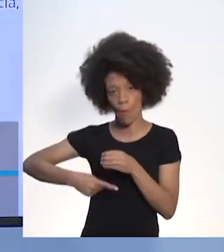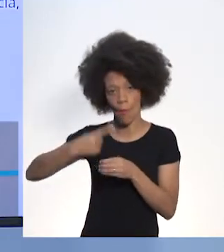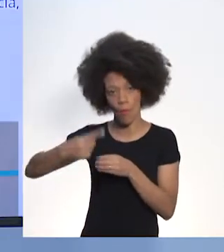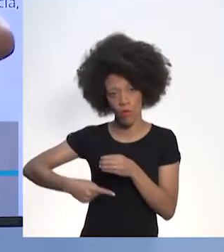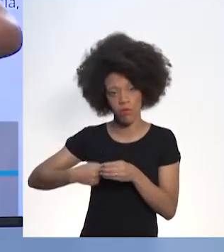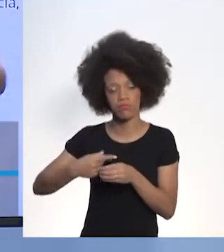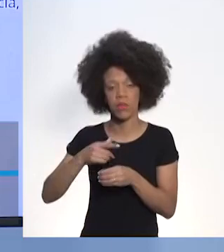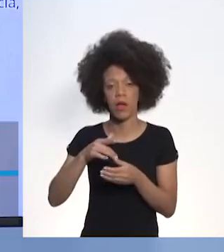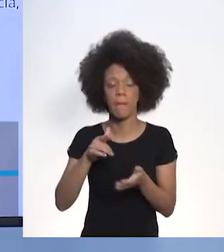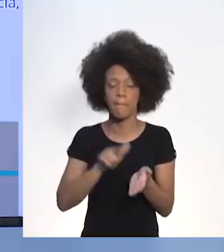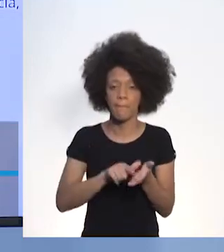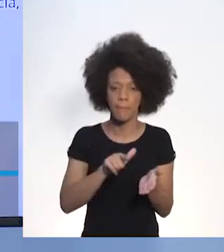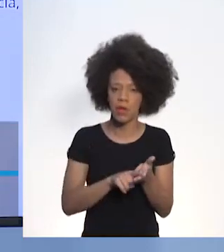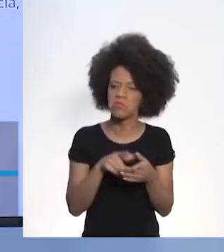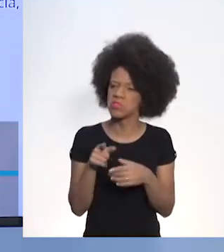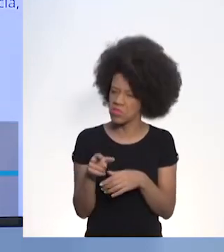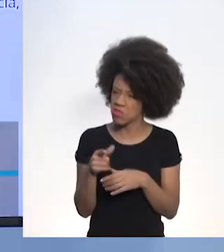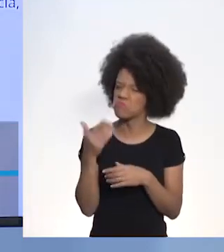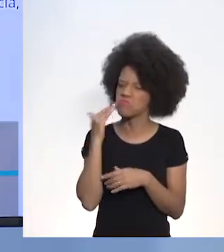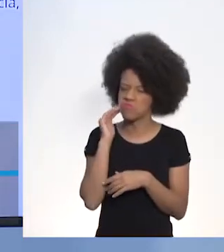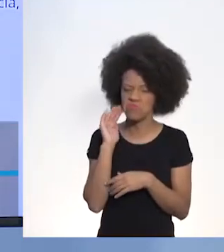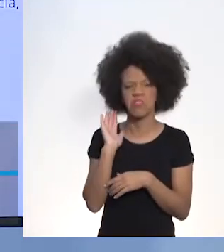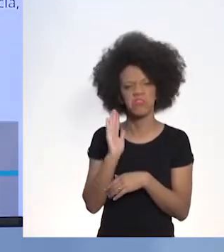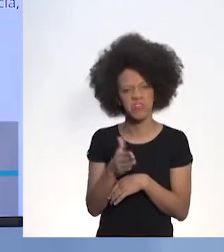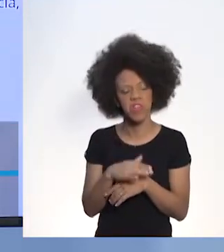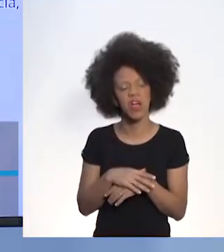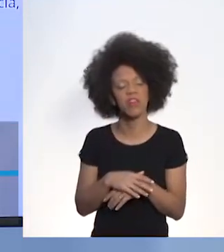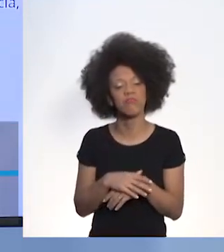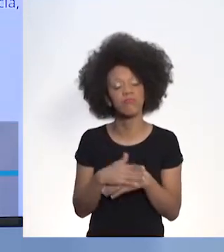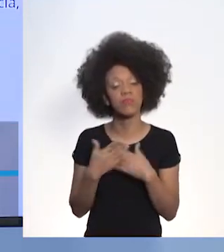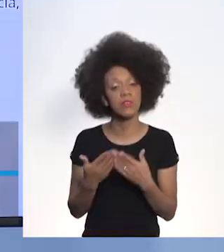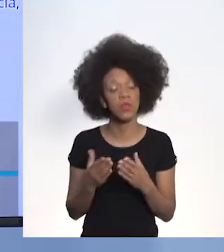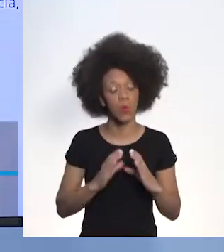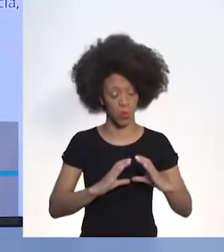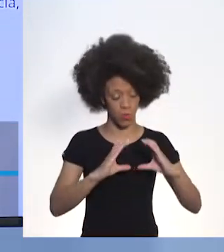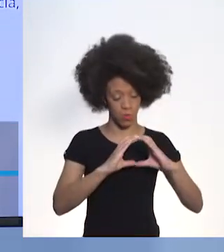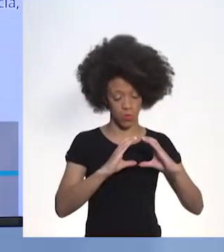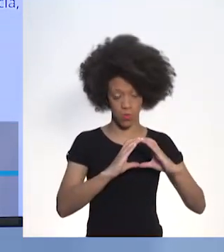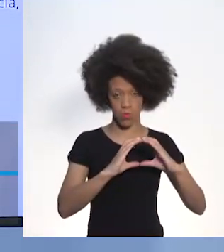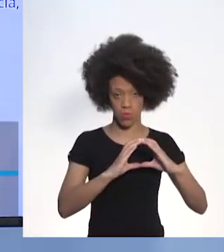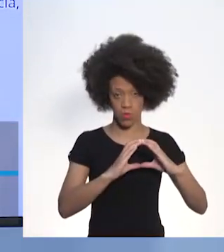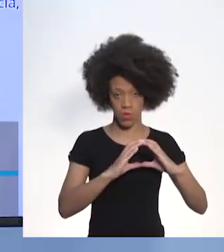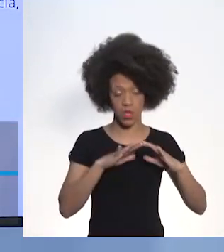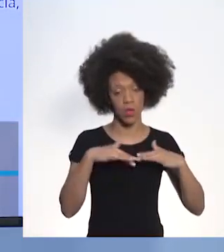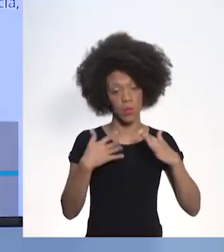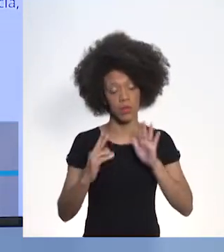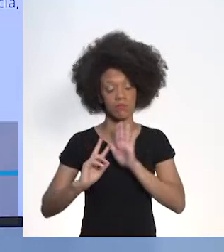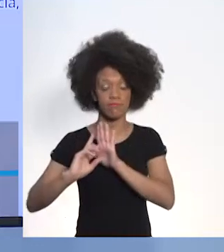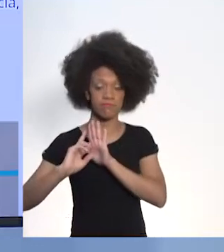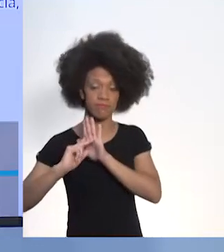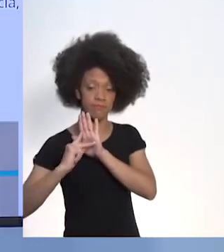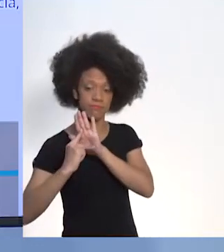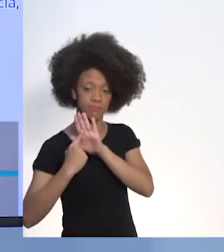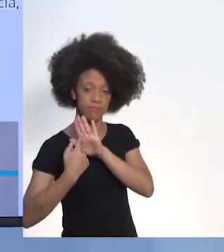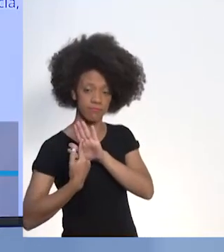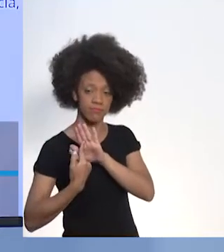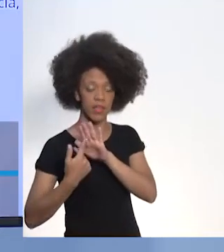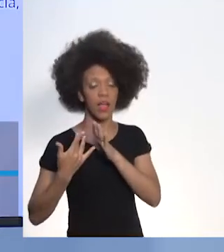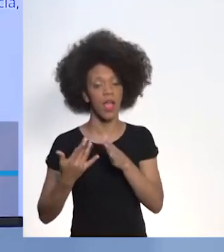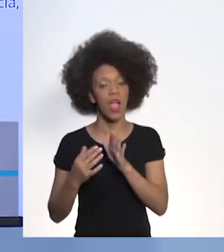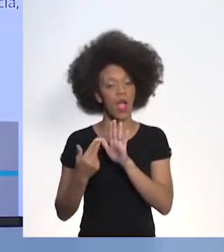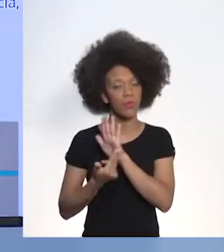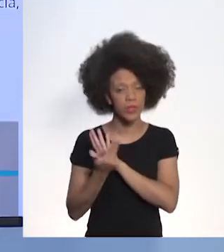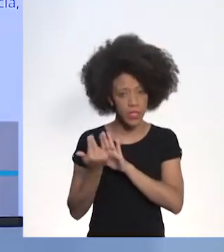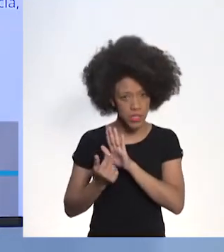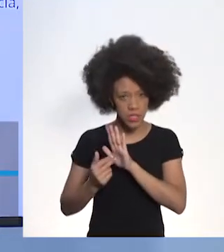pessoal. Então, vocês estão plugados aí, já entenderam que o círculo, né, é a face, enquanto que a circunferência é o contorno.